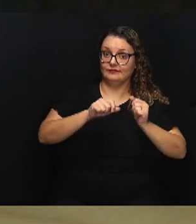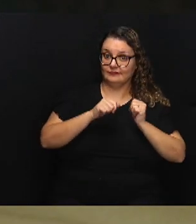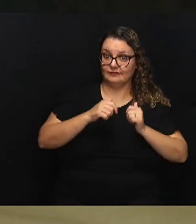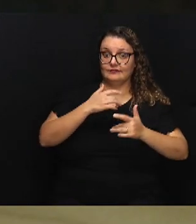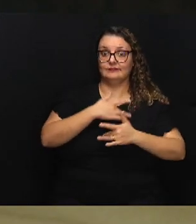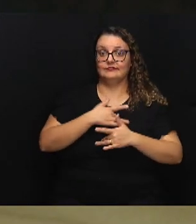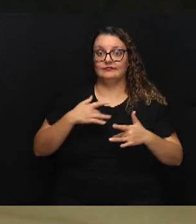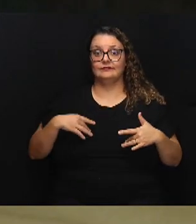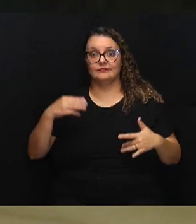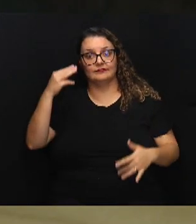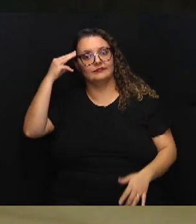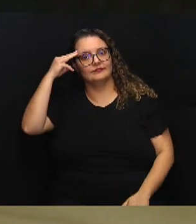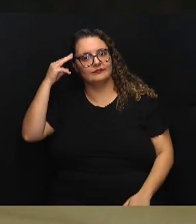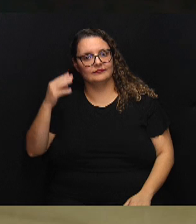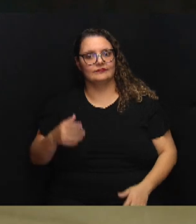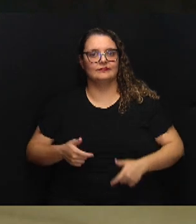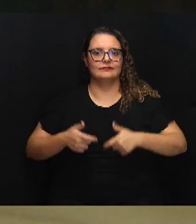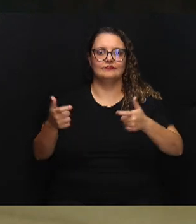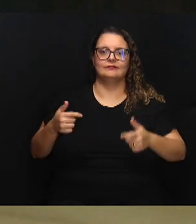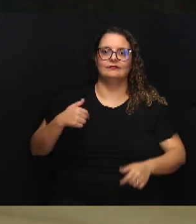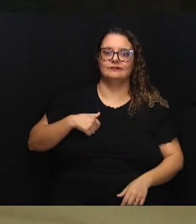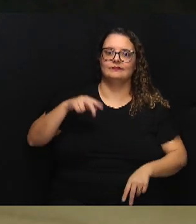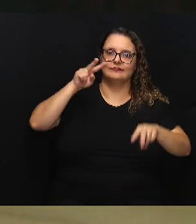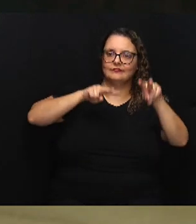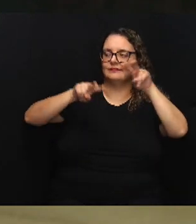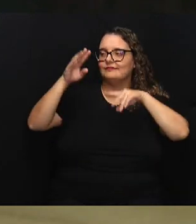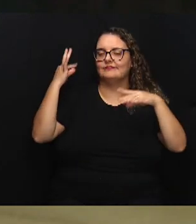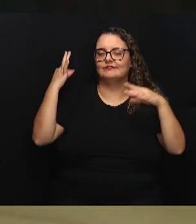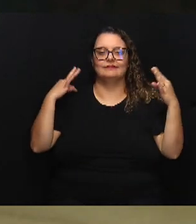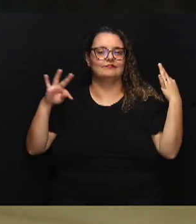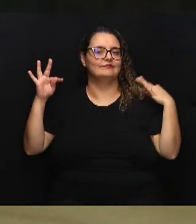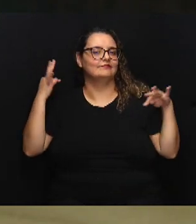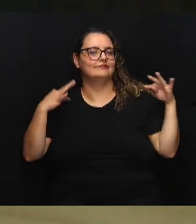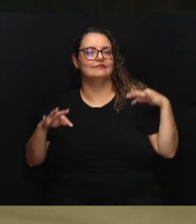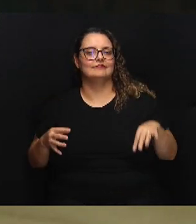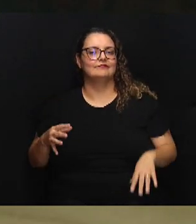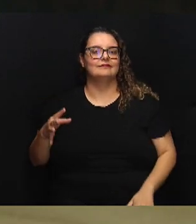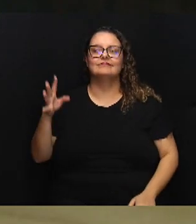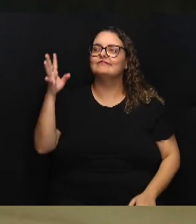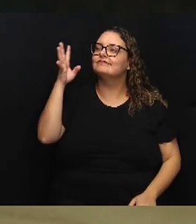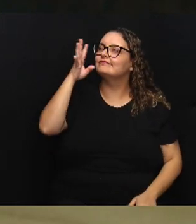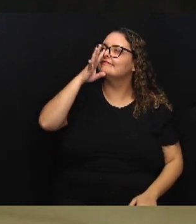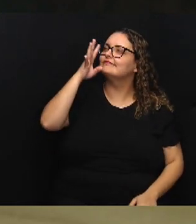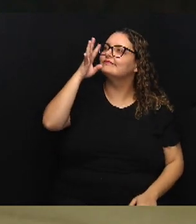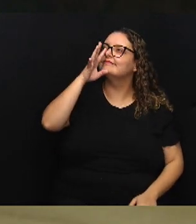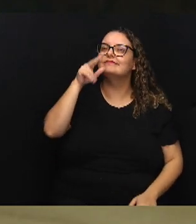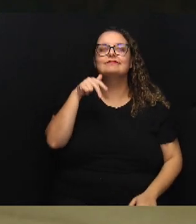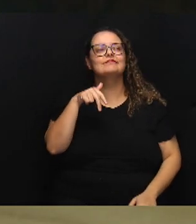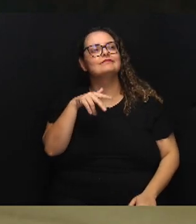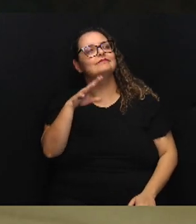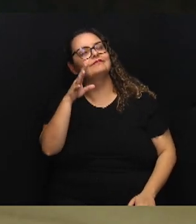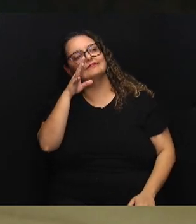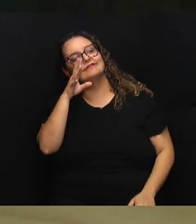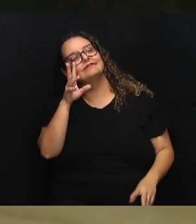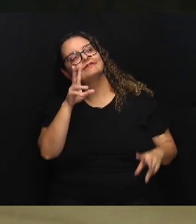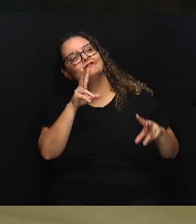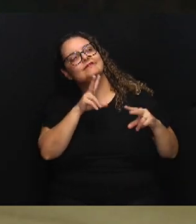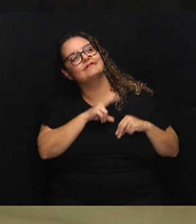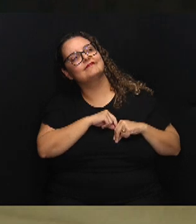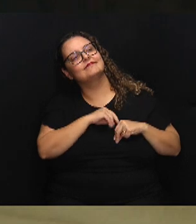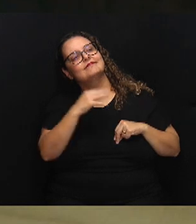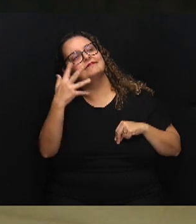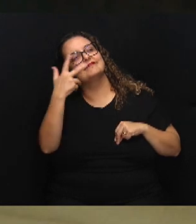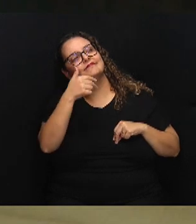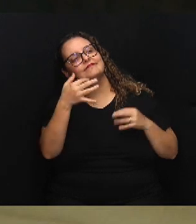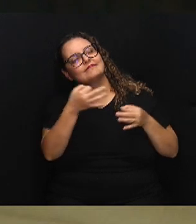saúde mental magnífico. Eu tenho olhar de turista, eu gosto de contemplar, assim, às vezes eu estou andando e aí dou uma olhada e falo, nossa, olha que lindo,